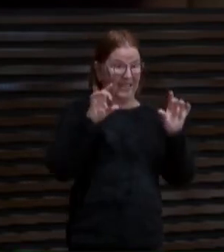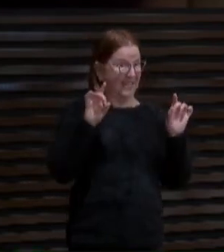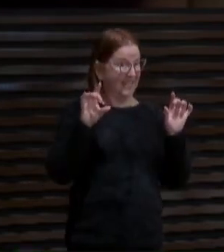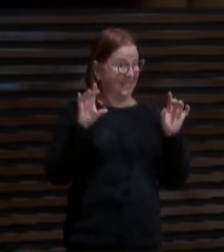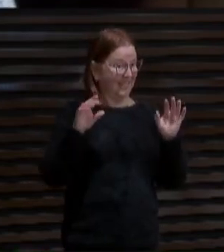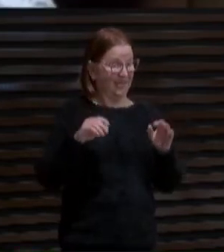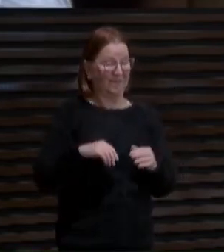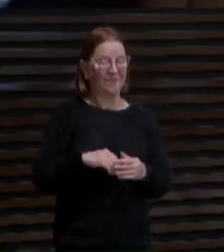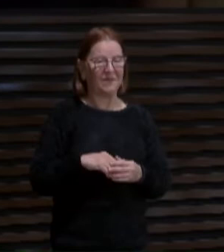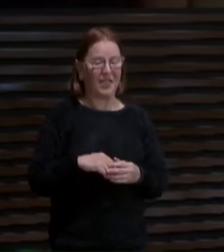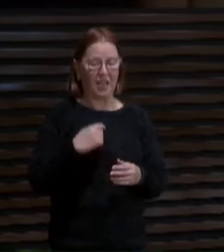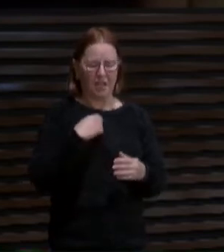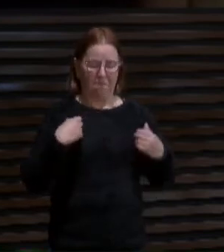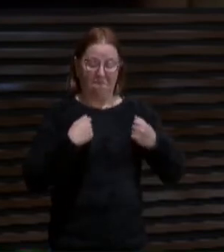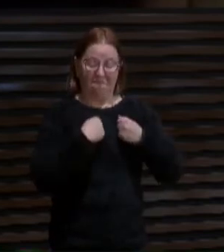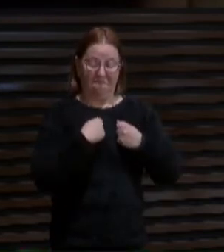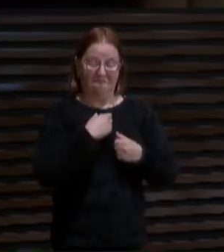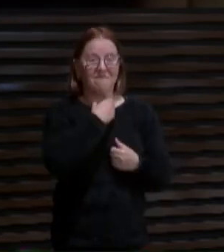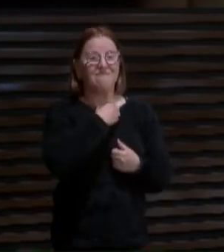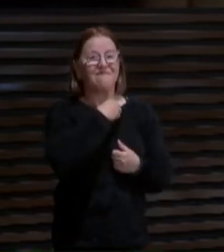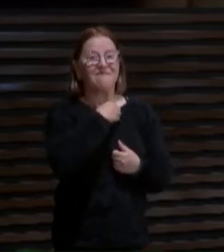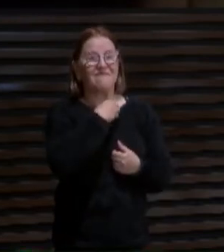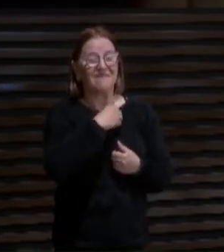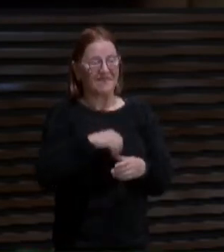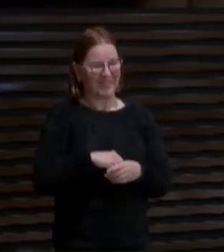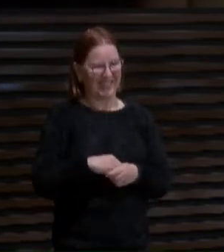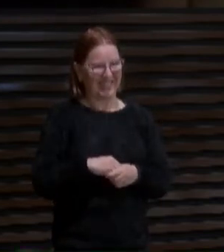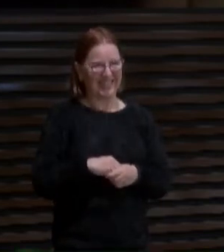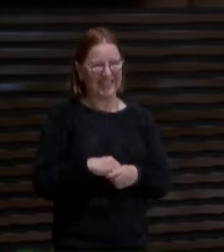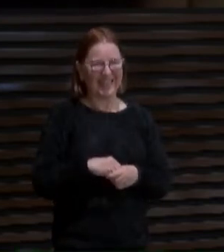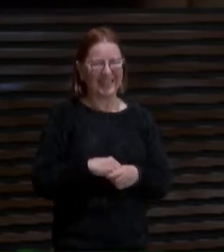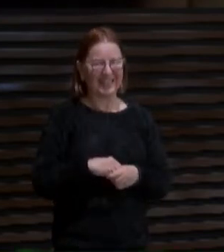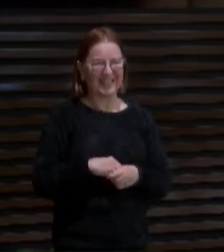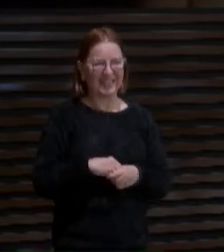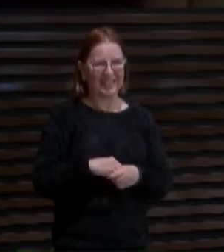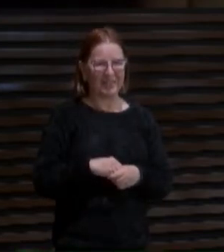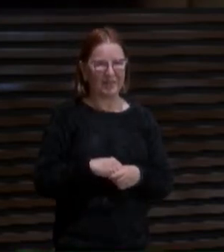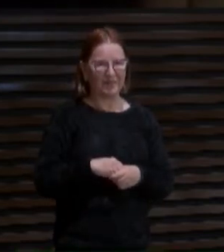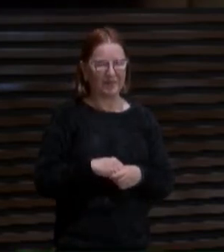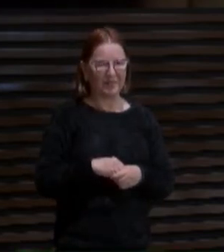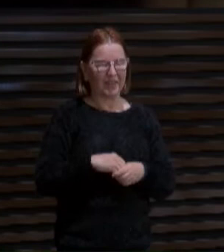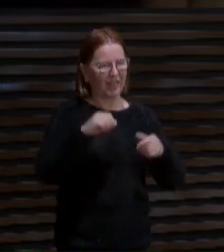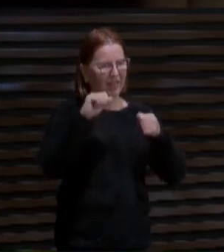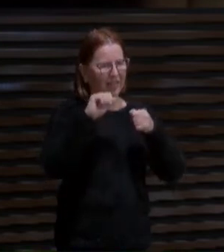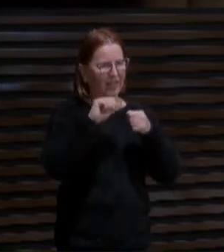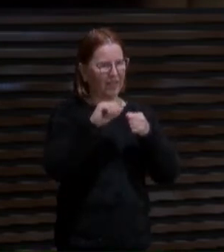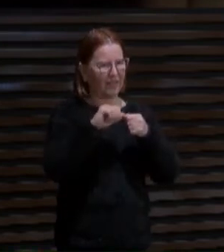e fizeram os jovens ajudaram lá fizeram todo um ar uma